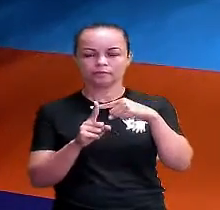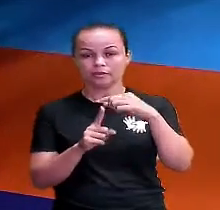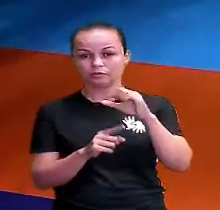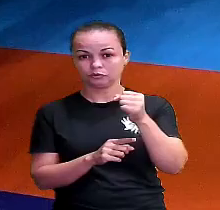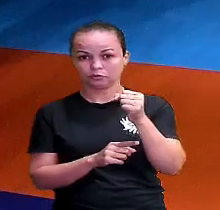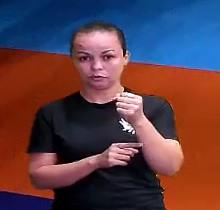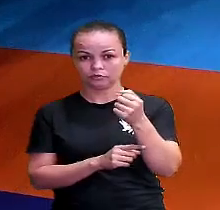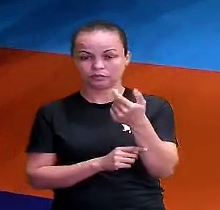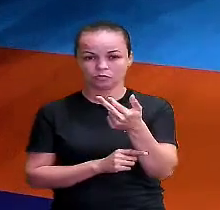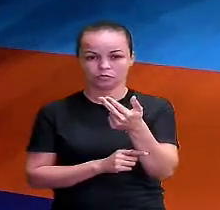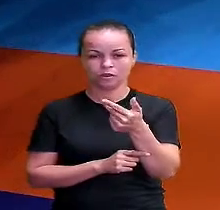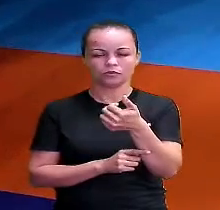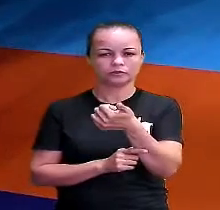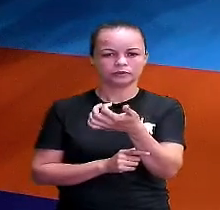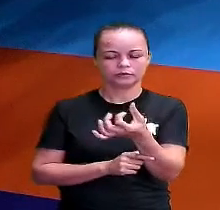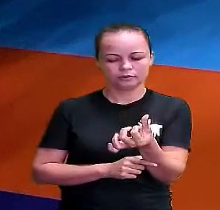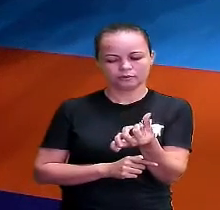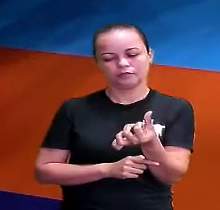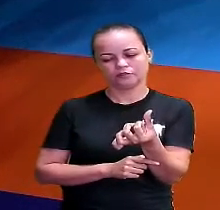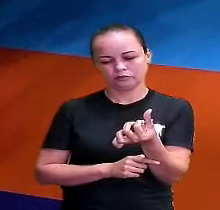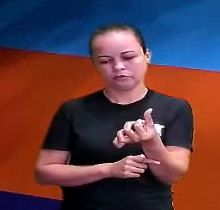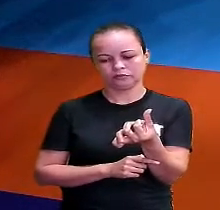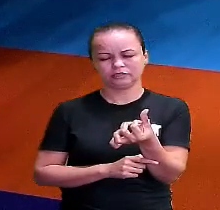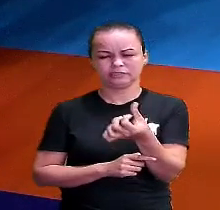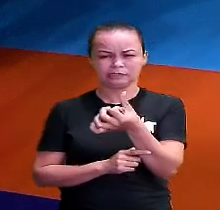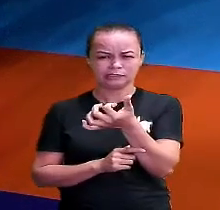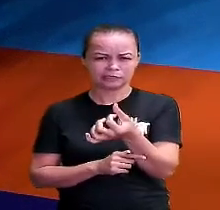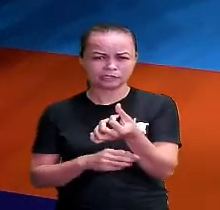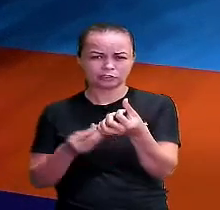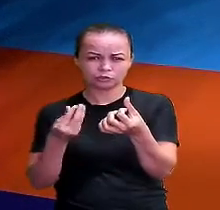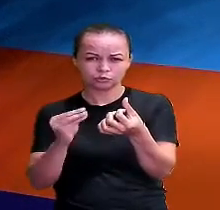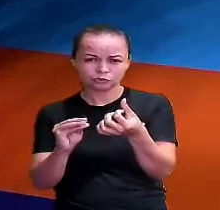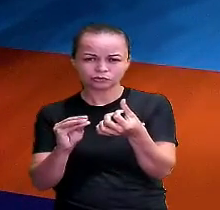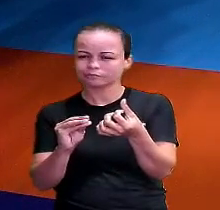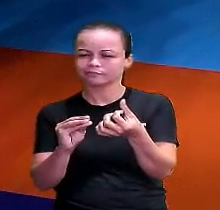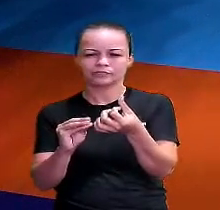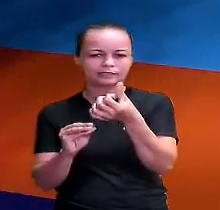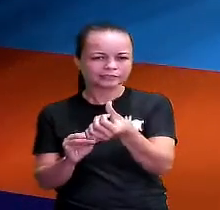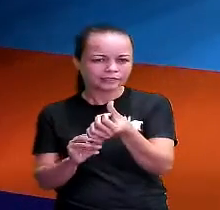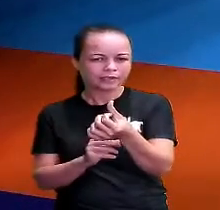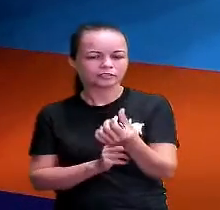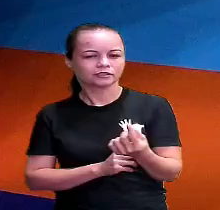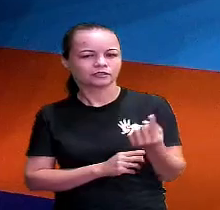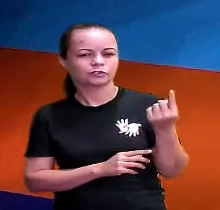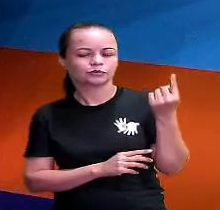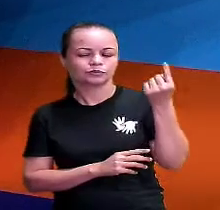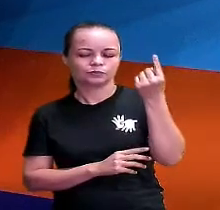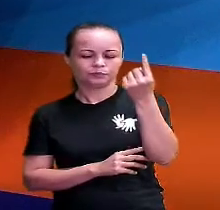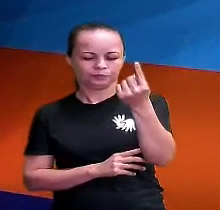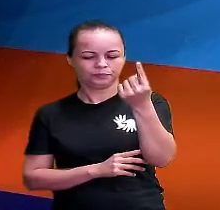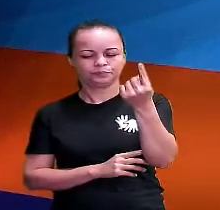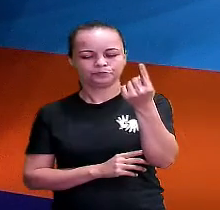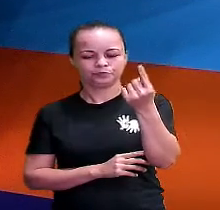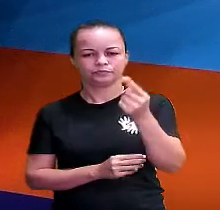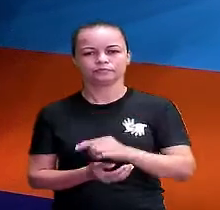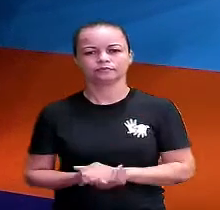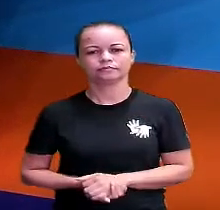dá 16. Eu não posso botar o 16 todinho aqui, então eu boto 6 e subo 1